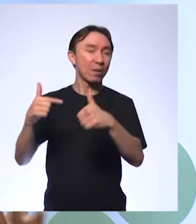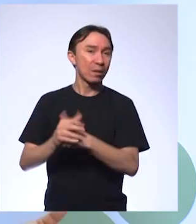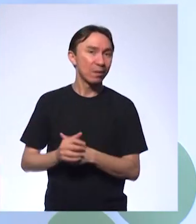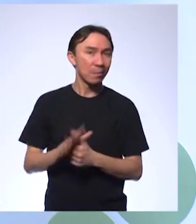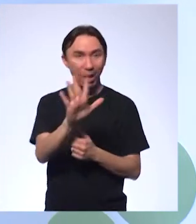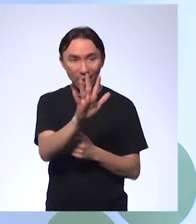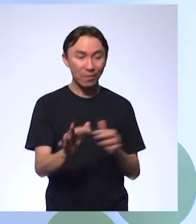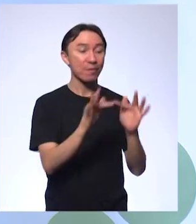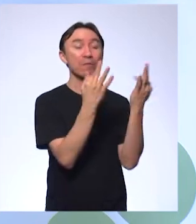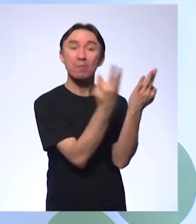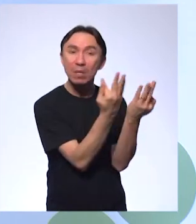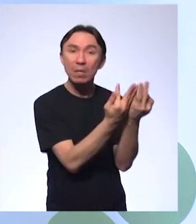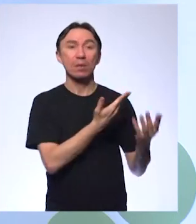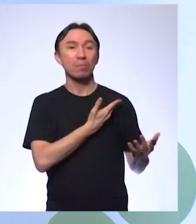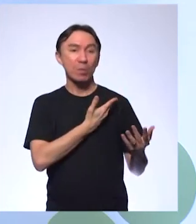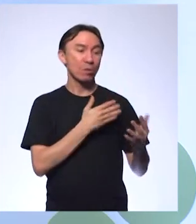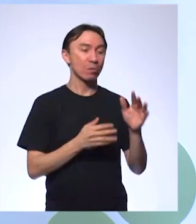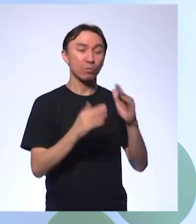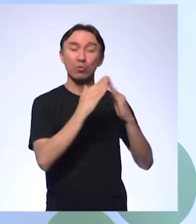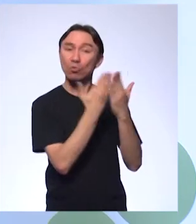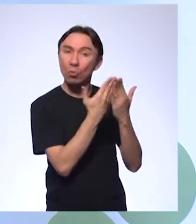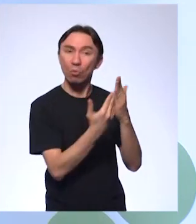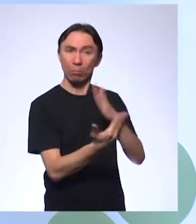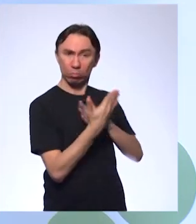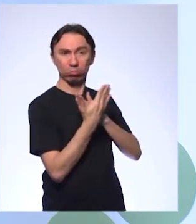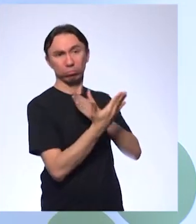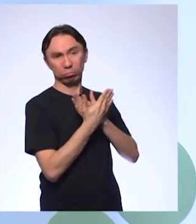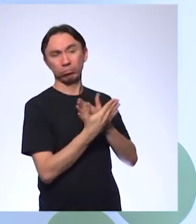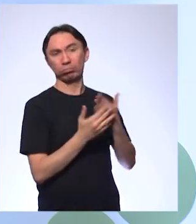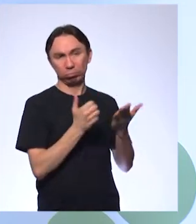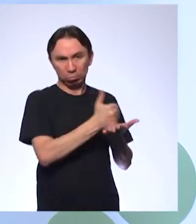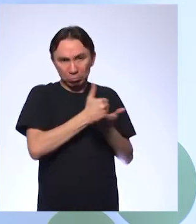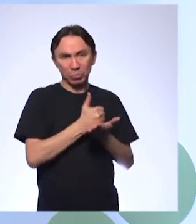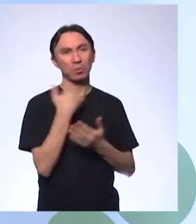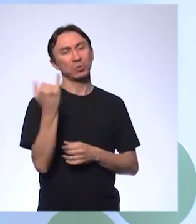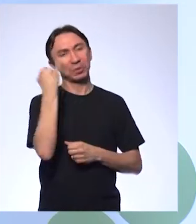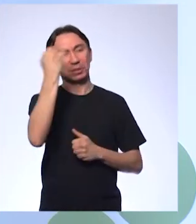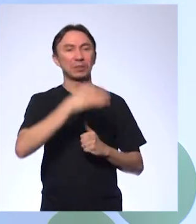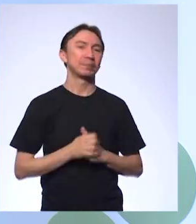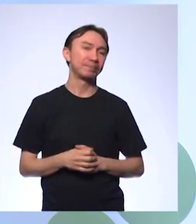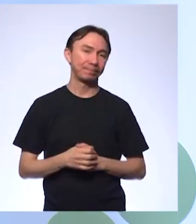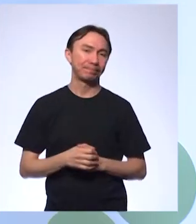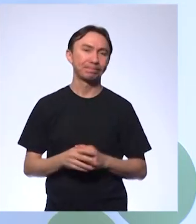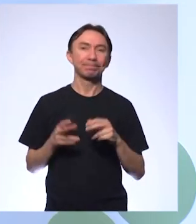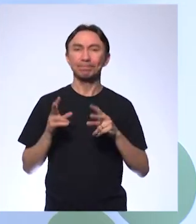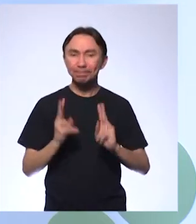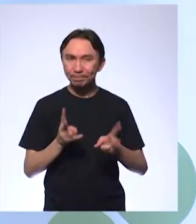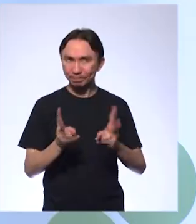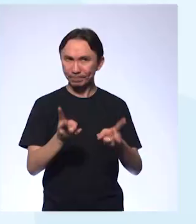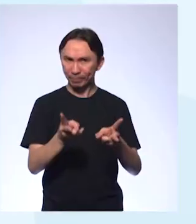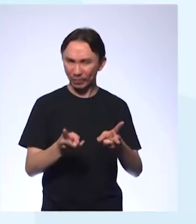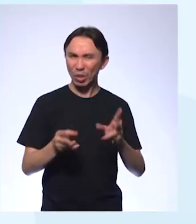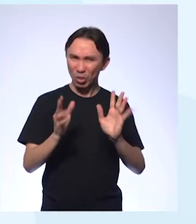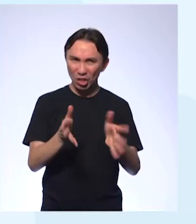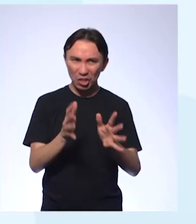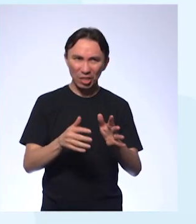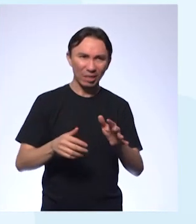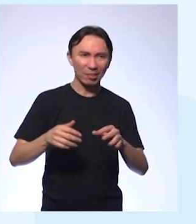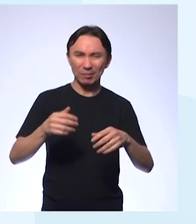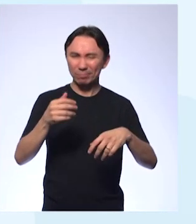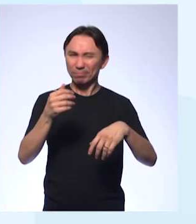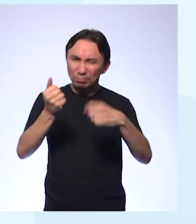amigos, daquelas pessoas que lhe são queridas. Ok? Então, continuando na tela. Com tudo isso analisado,